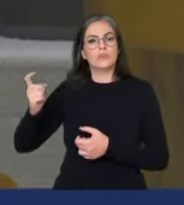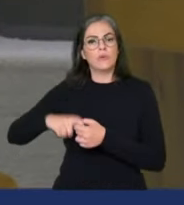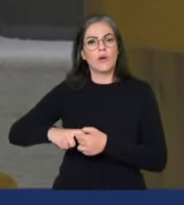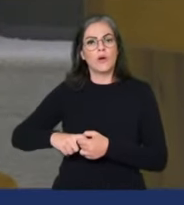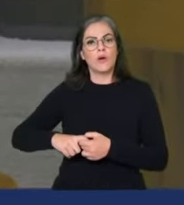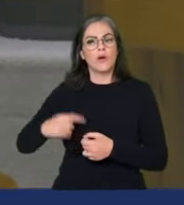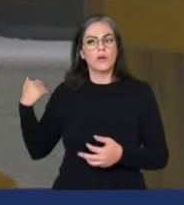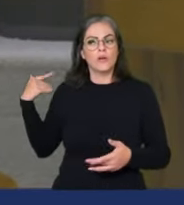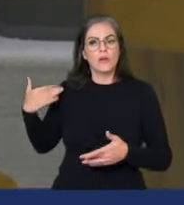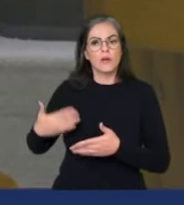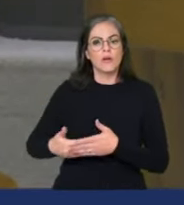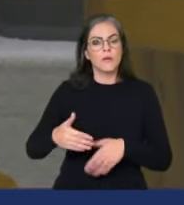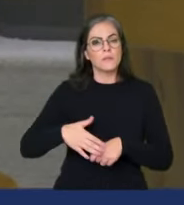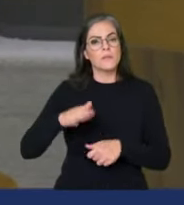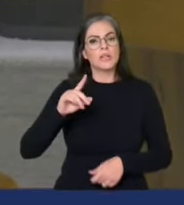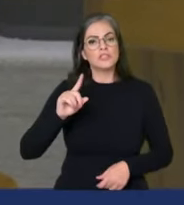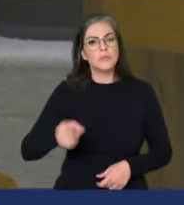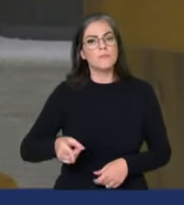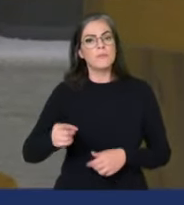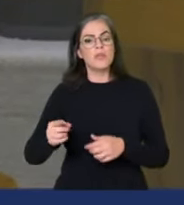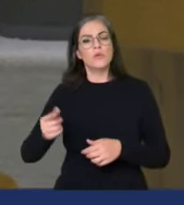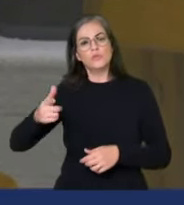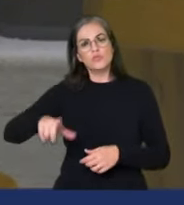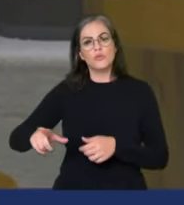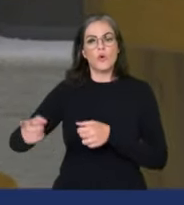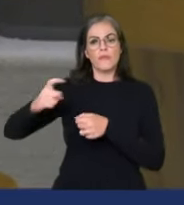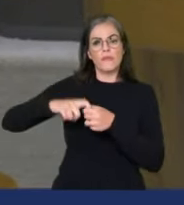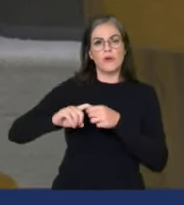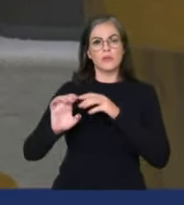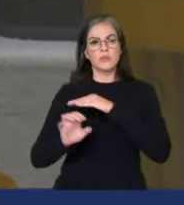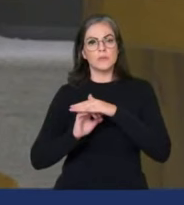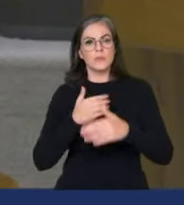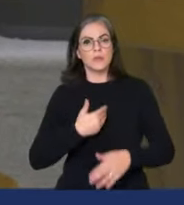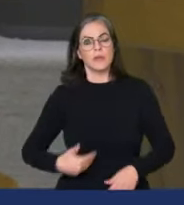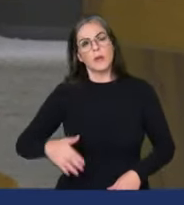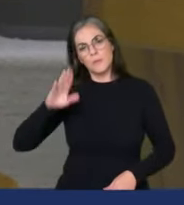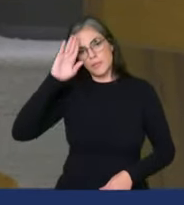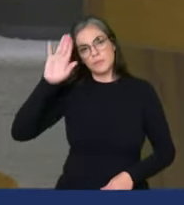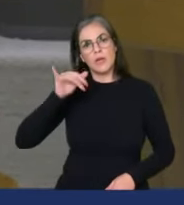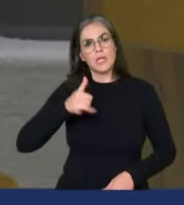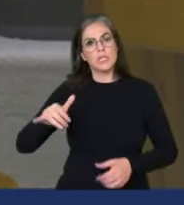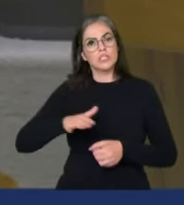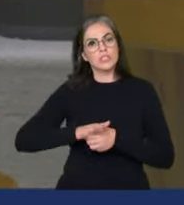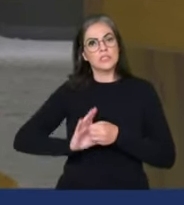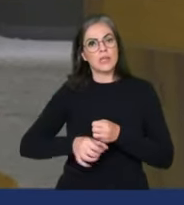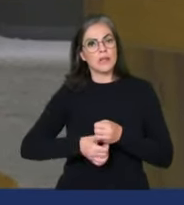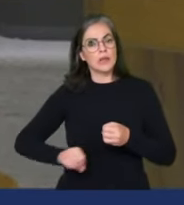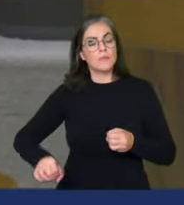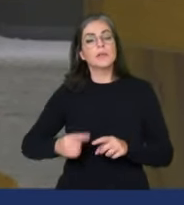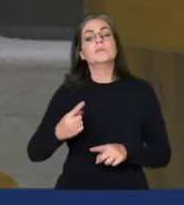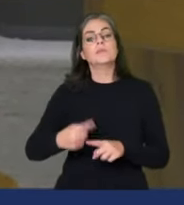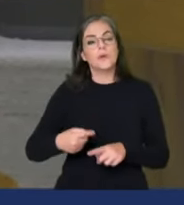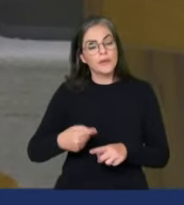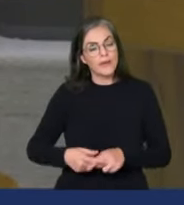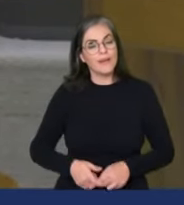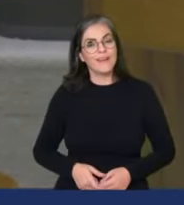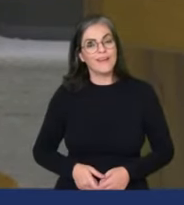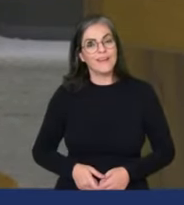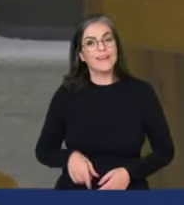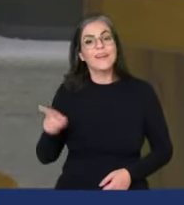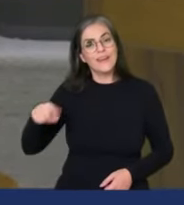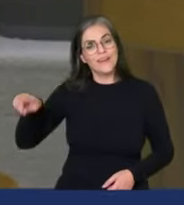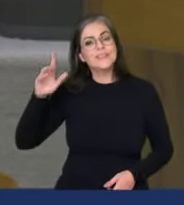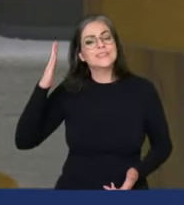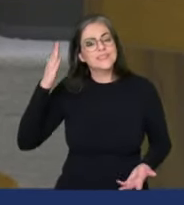reestatizações pelo mundo nos setores de saneamento e energia, principalmente. Por quê? Porque eles sabem e chegaram